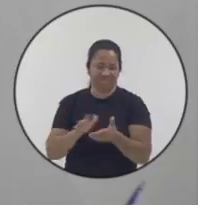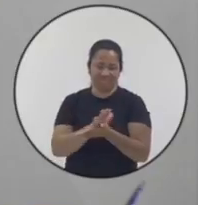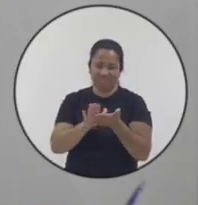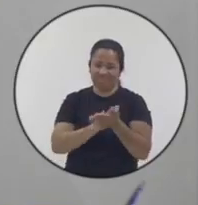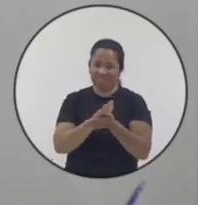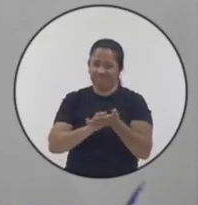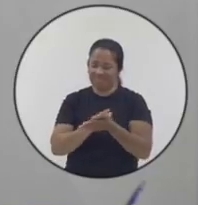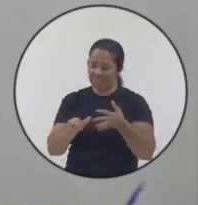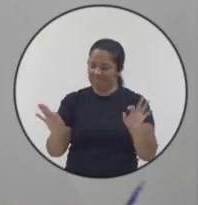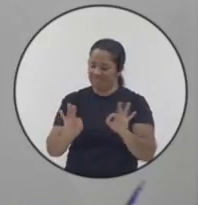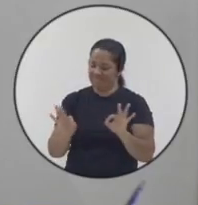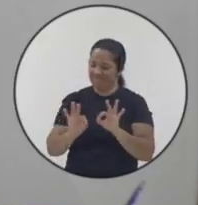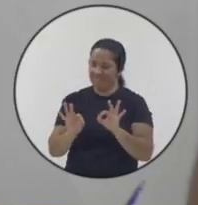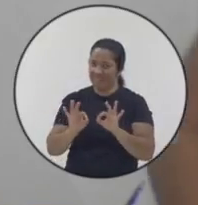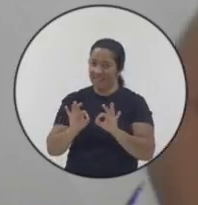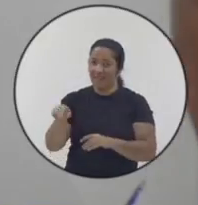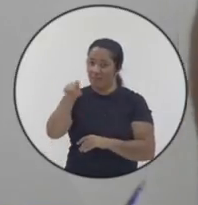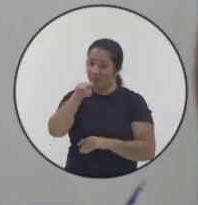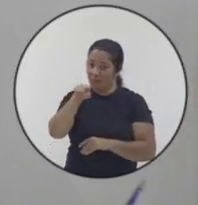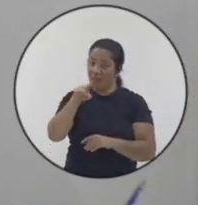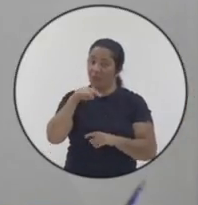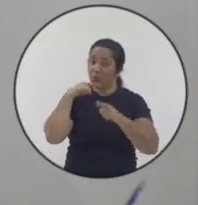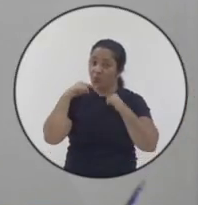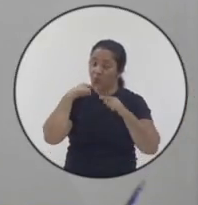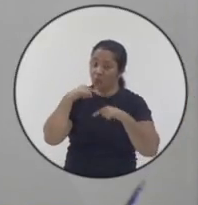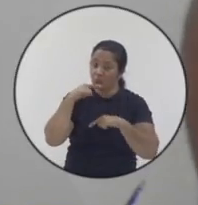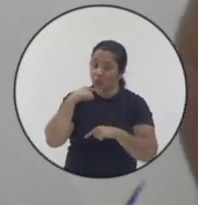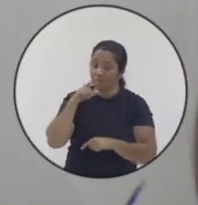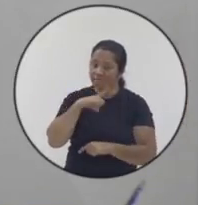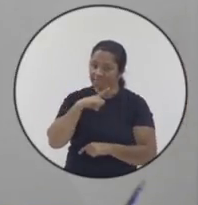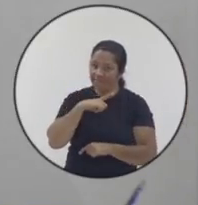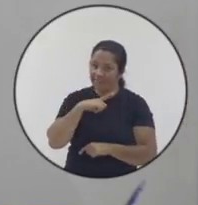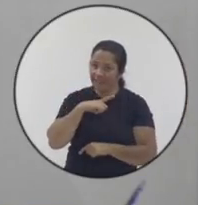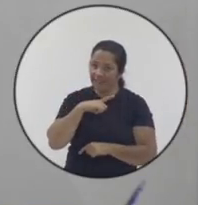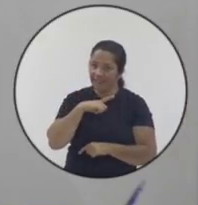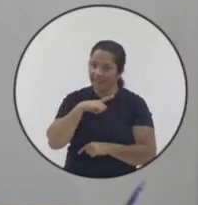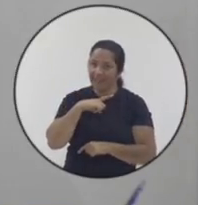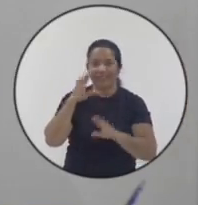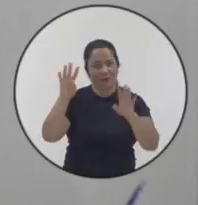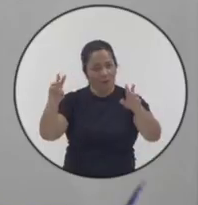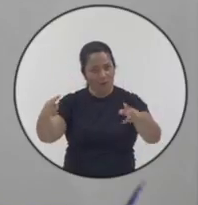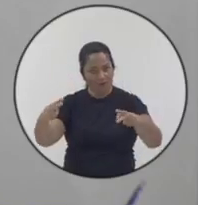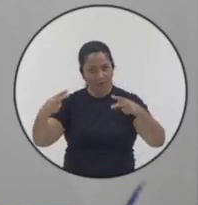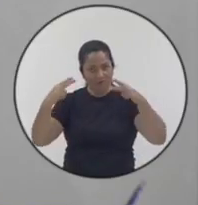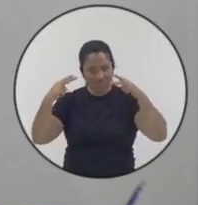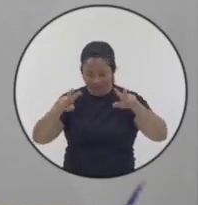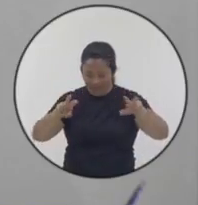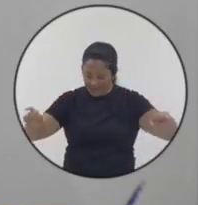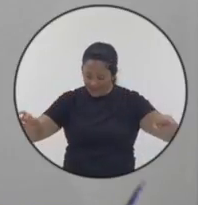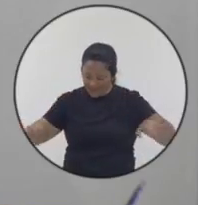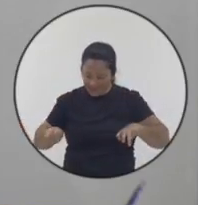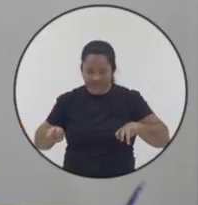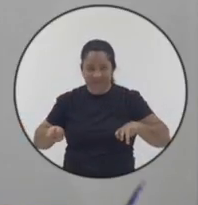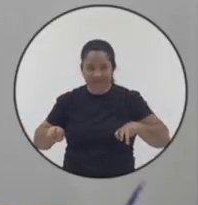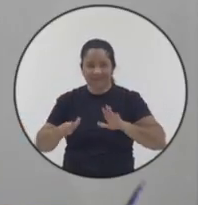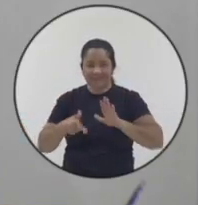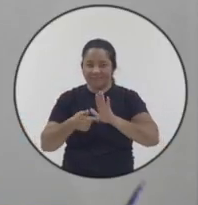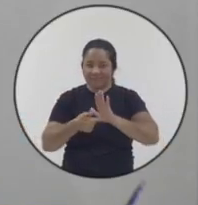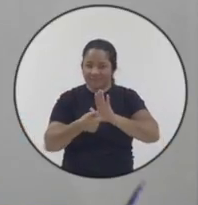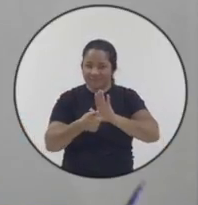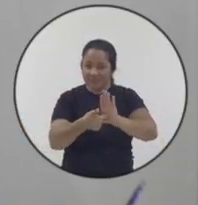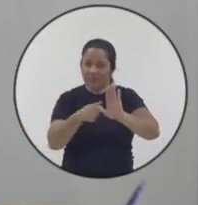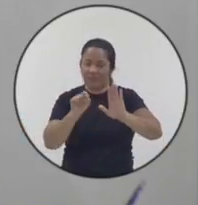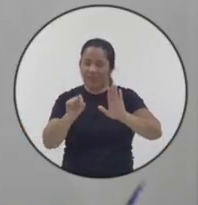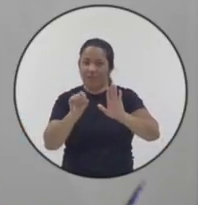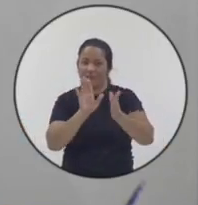uma discussão de patologização nas identidades trans, olhem para essa mesa. Essa mesa, ela está nos mostrando que